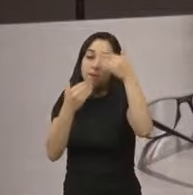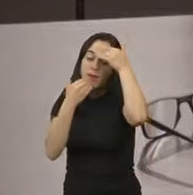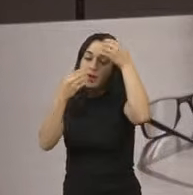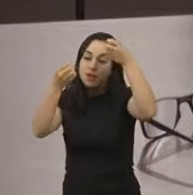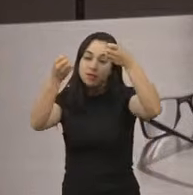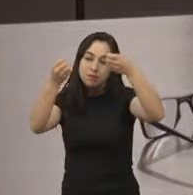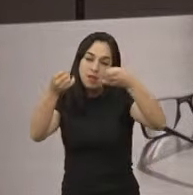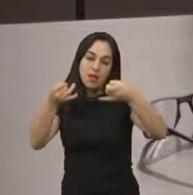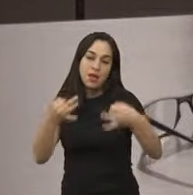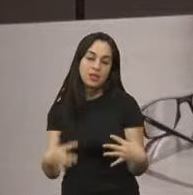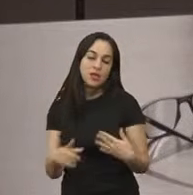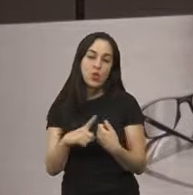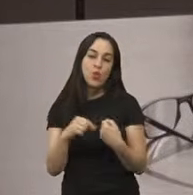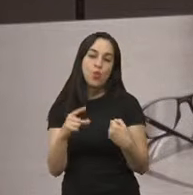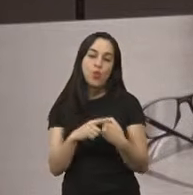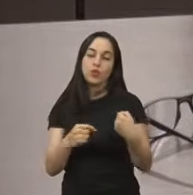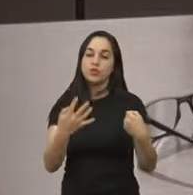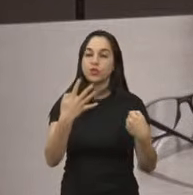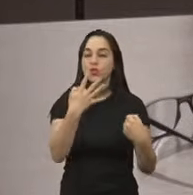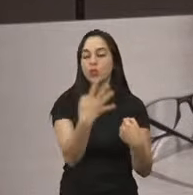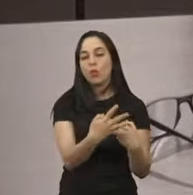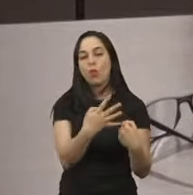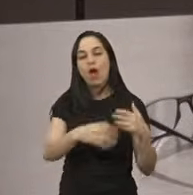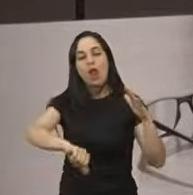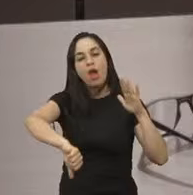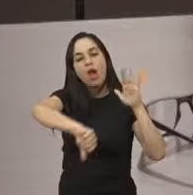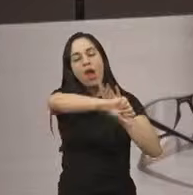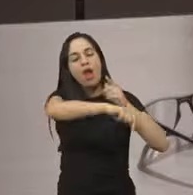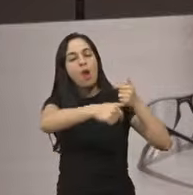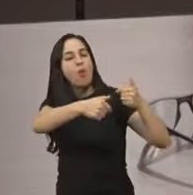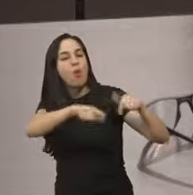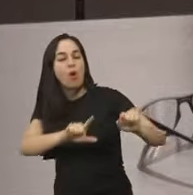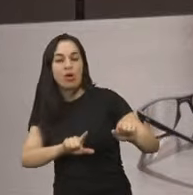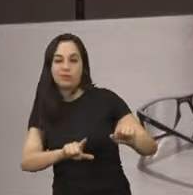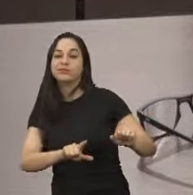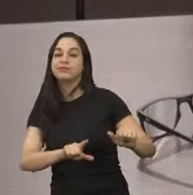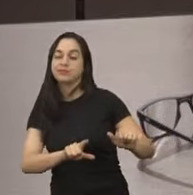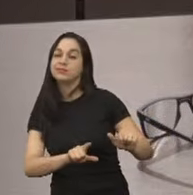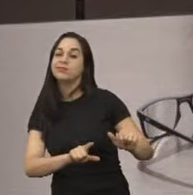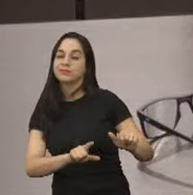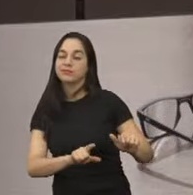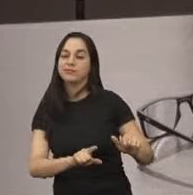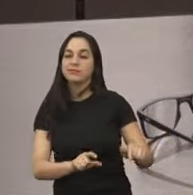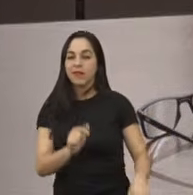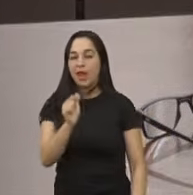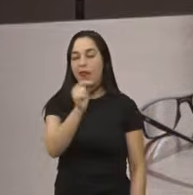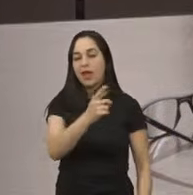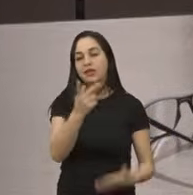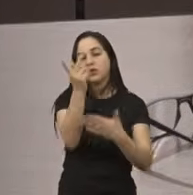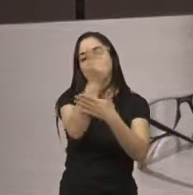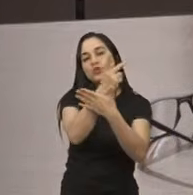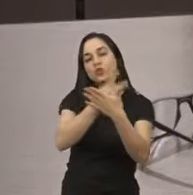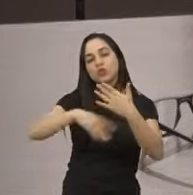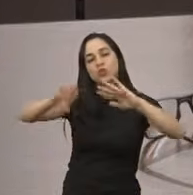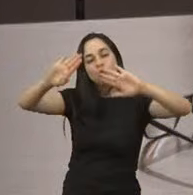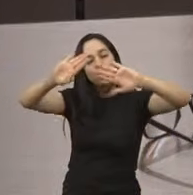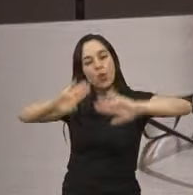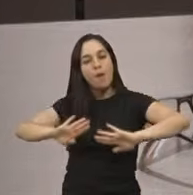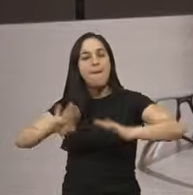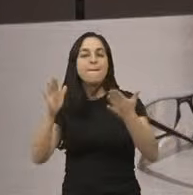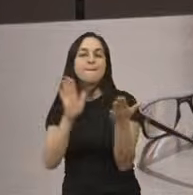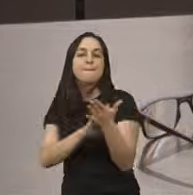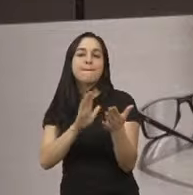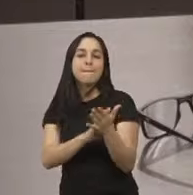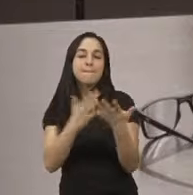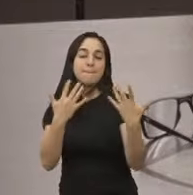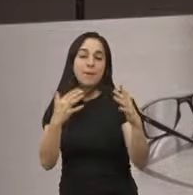está citado no artigo 4, sobre apologia ao crime, nessas supostas artes no muro. Então, mais uma vez, parabéns, muito